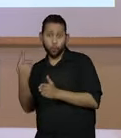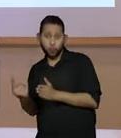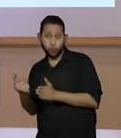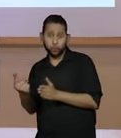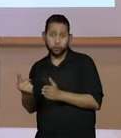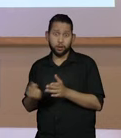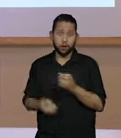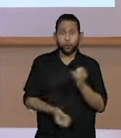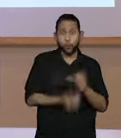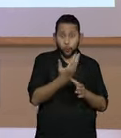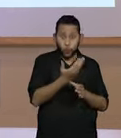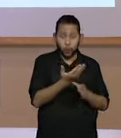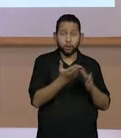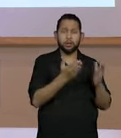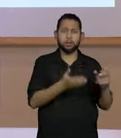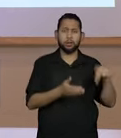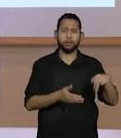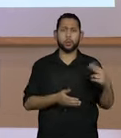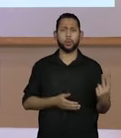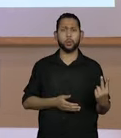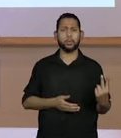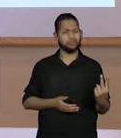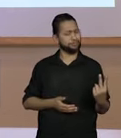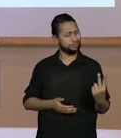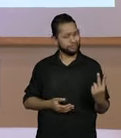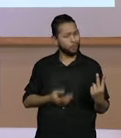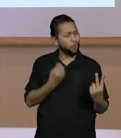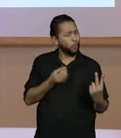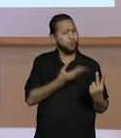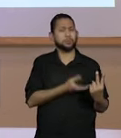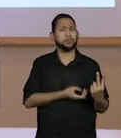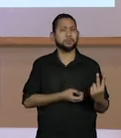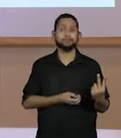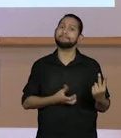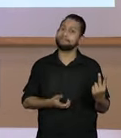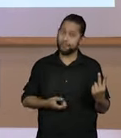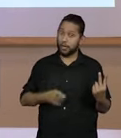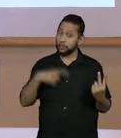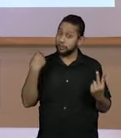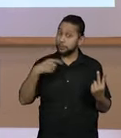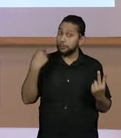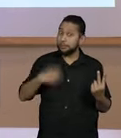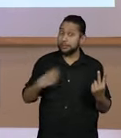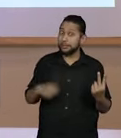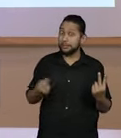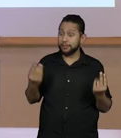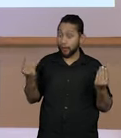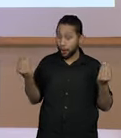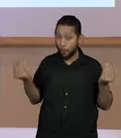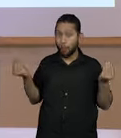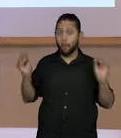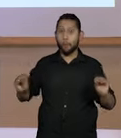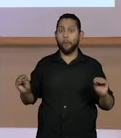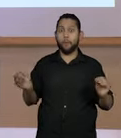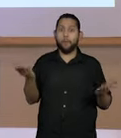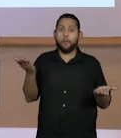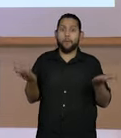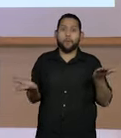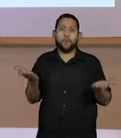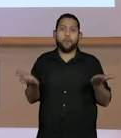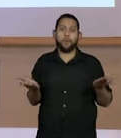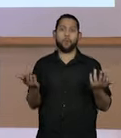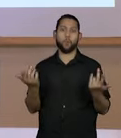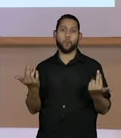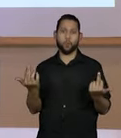temos que fazer? Obedecer a lei de Lavoisier e vamos igualar isso. Como que a gente faz? Existem